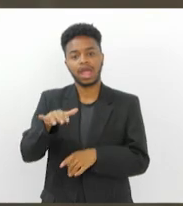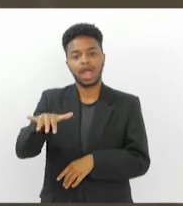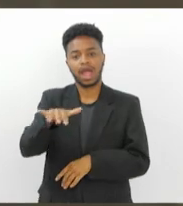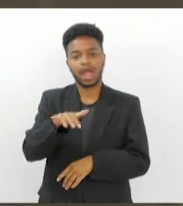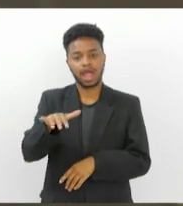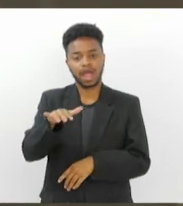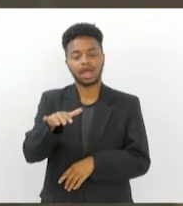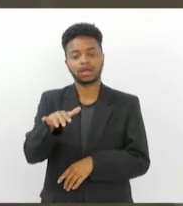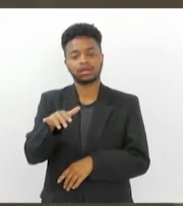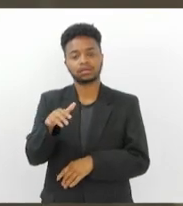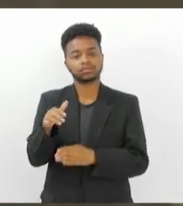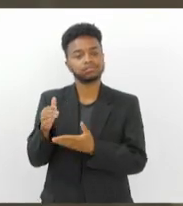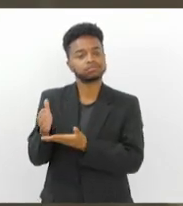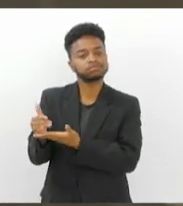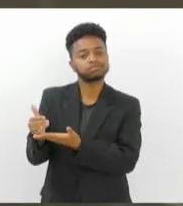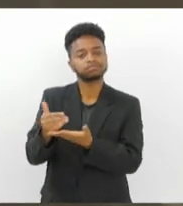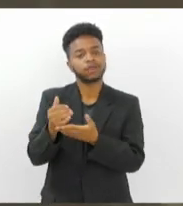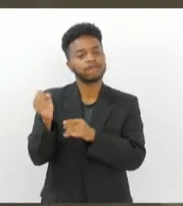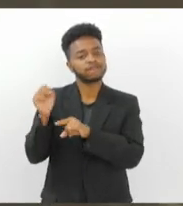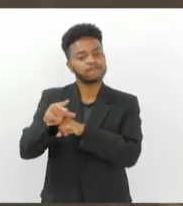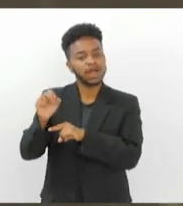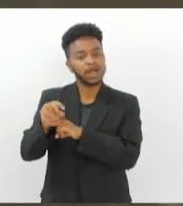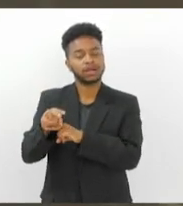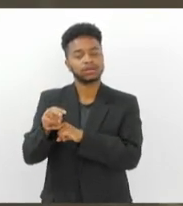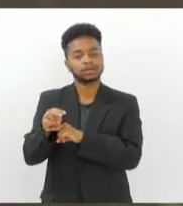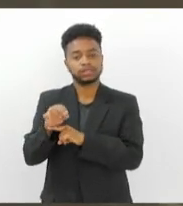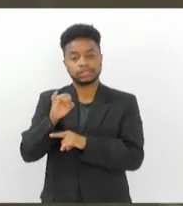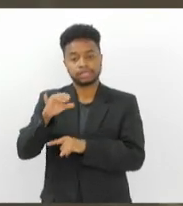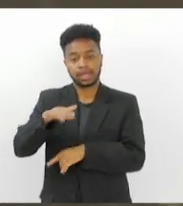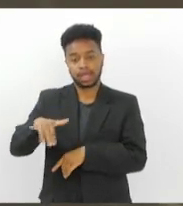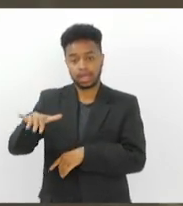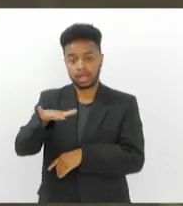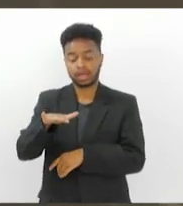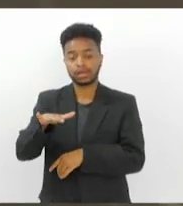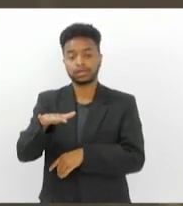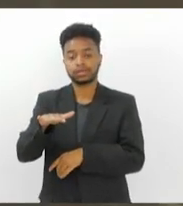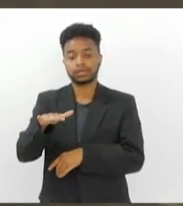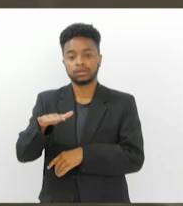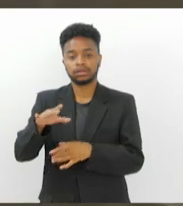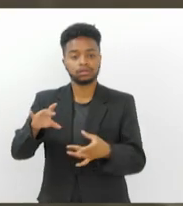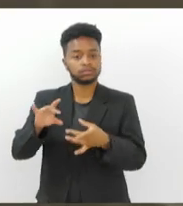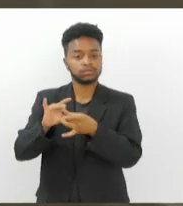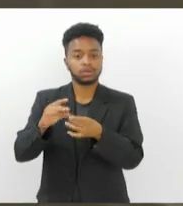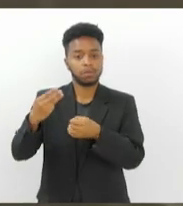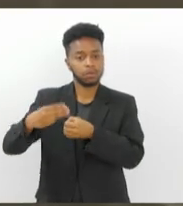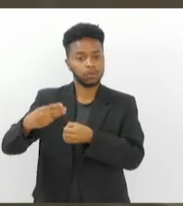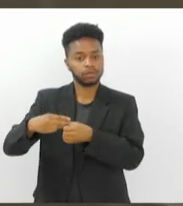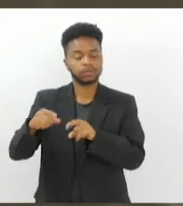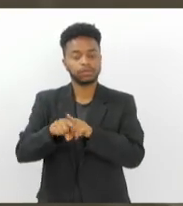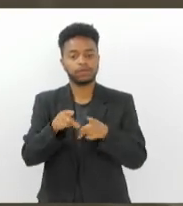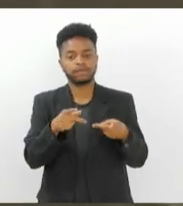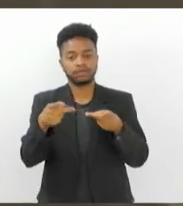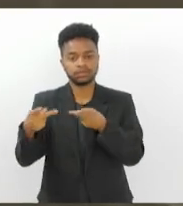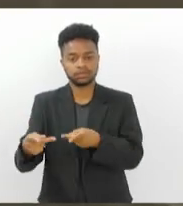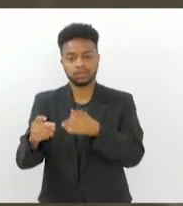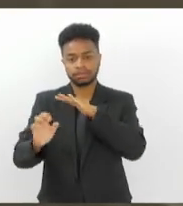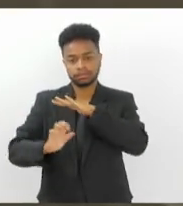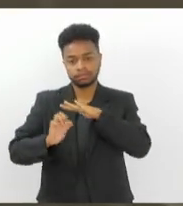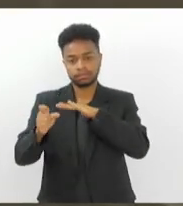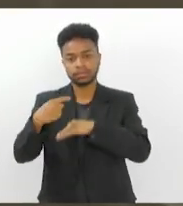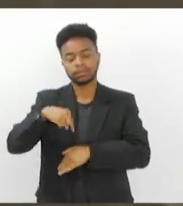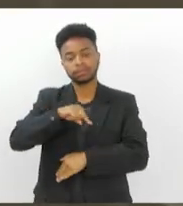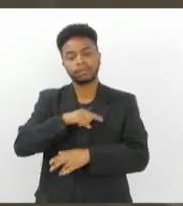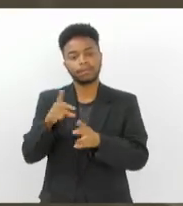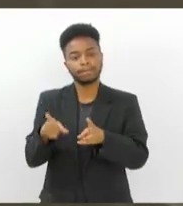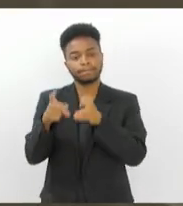captação também de vagas quando ele eh o setor entra nos municípios e visita as empresas a gente percebe as